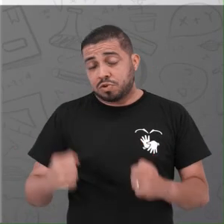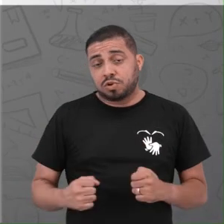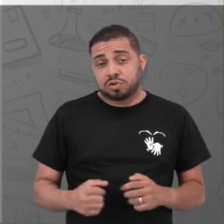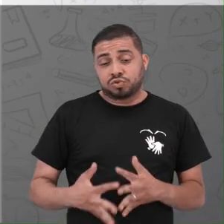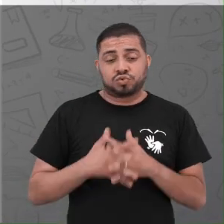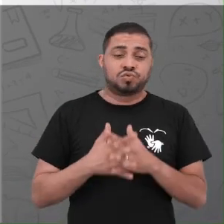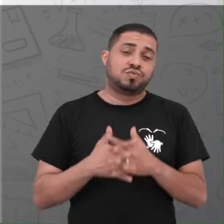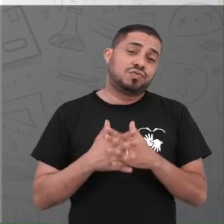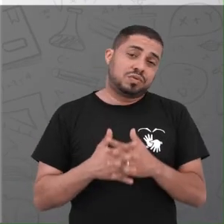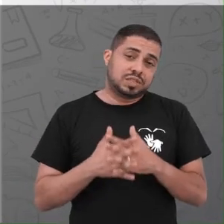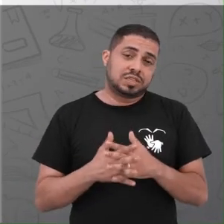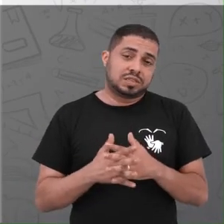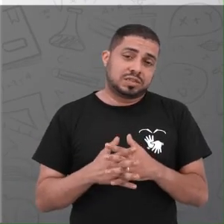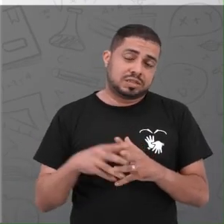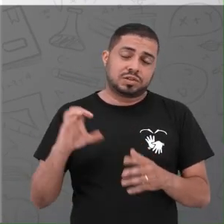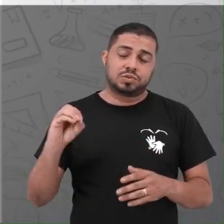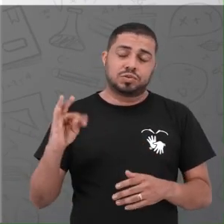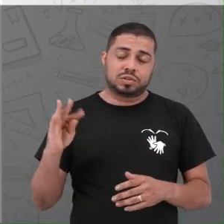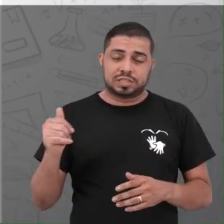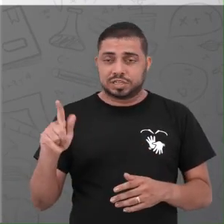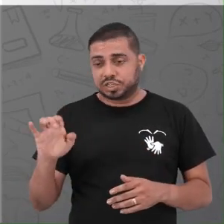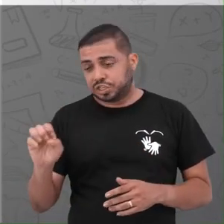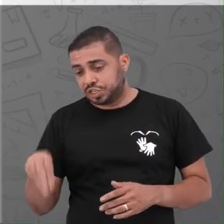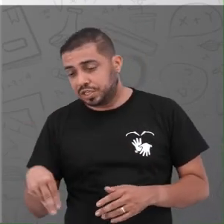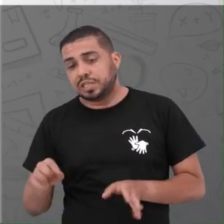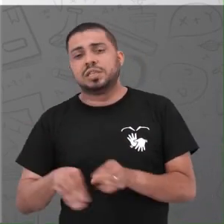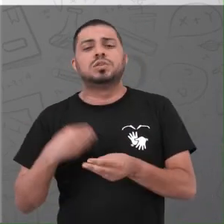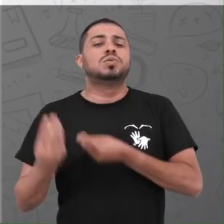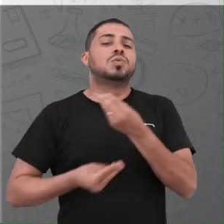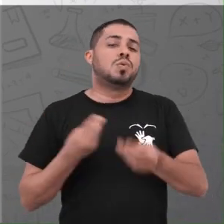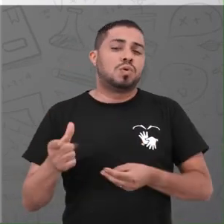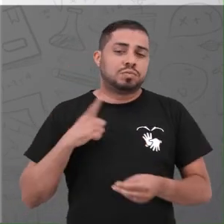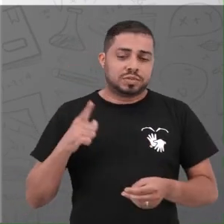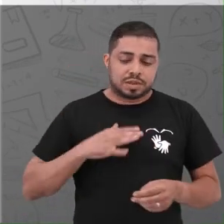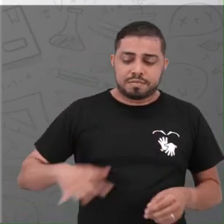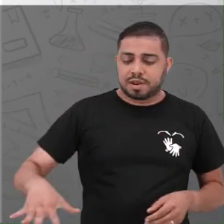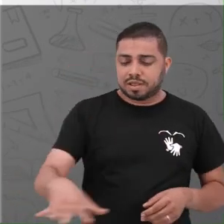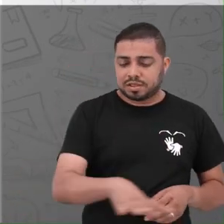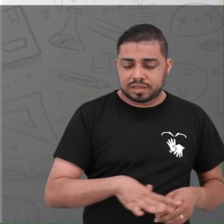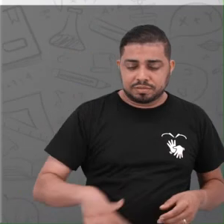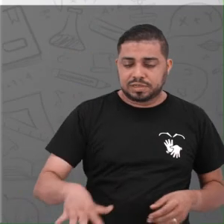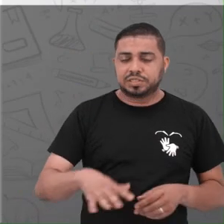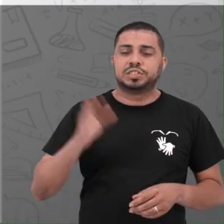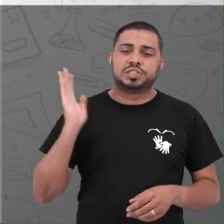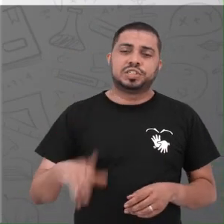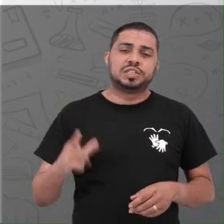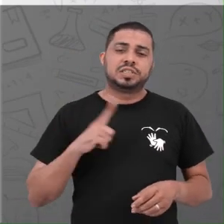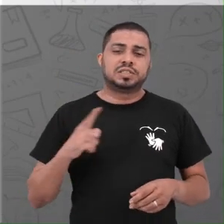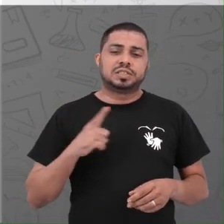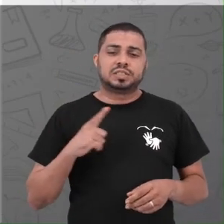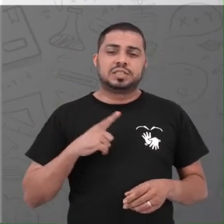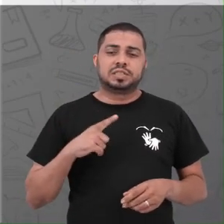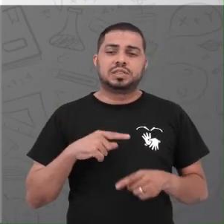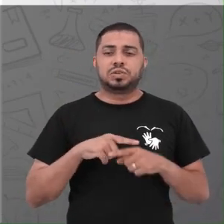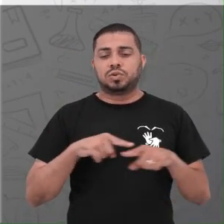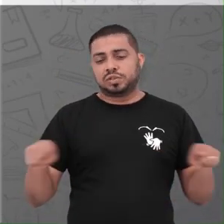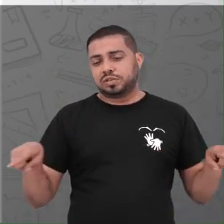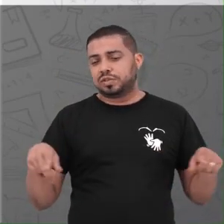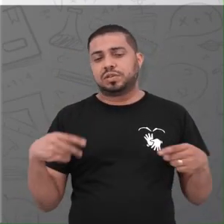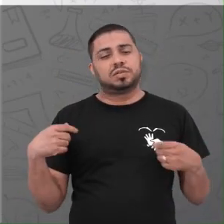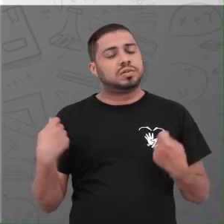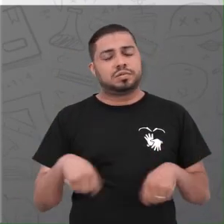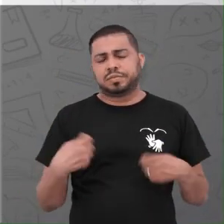hora da cotagem. Então, como a planta baixa já tem a cotagem na horizontal, ela não deve ser repetida ali